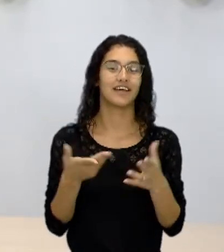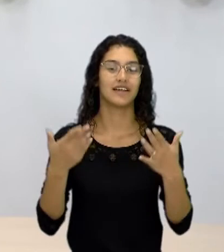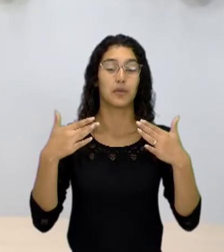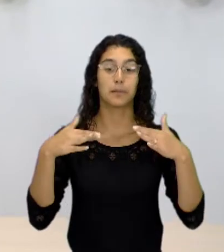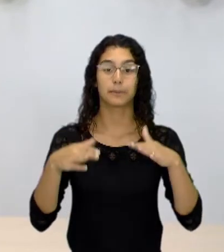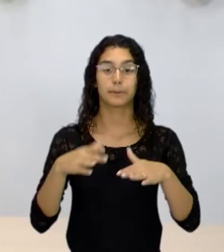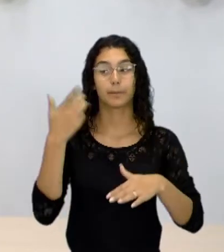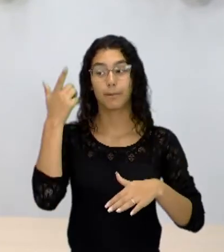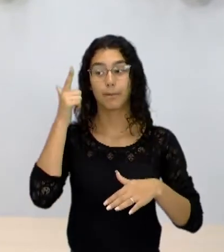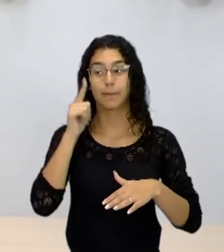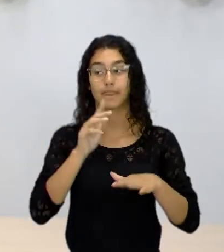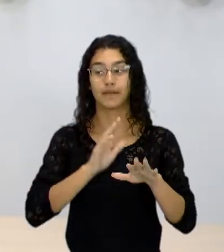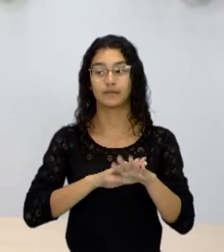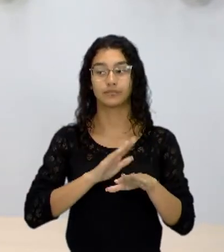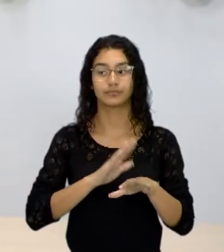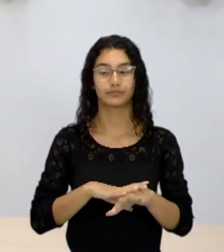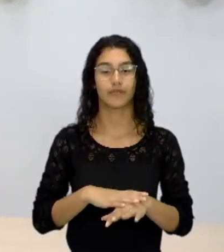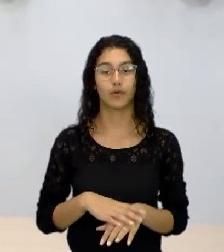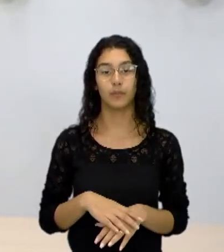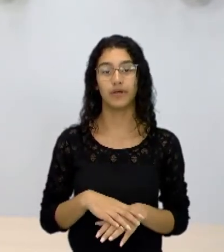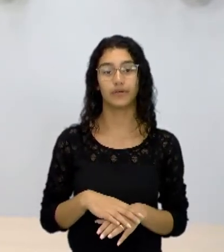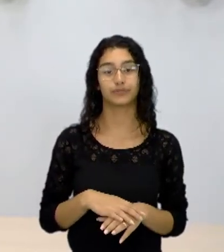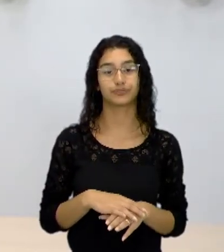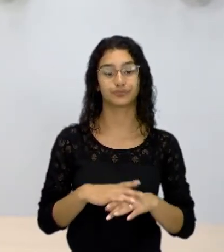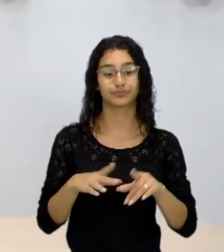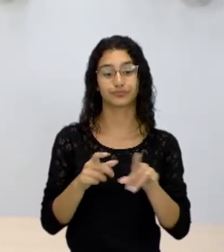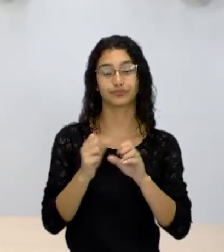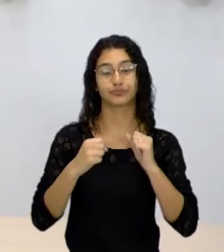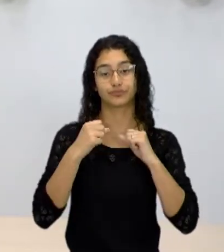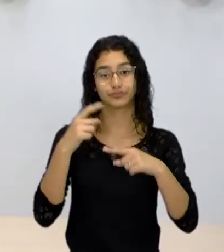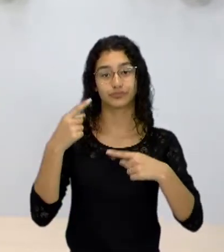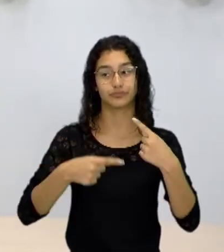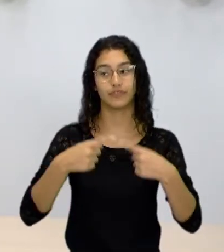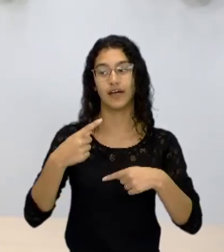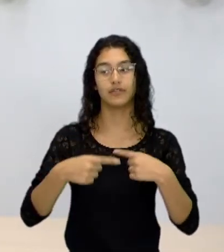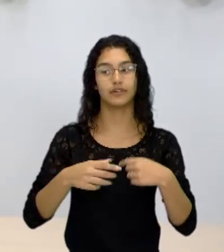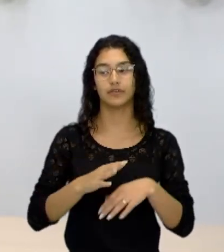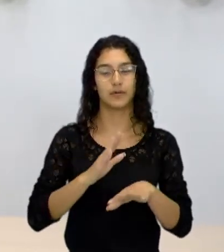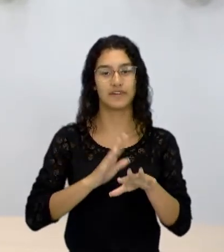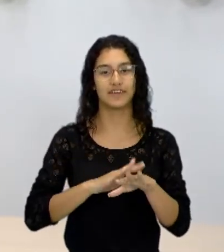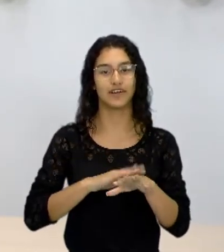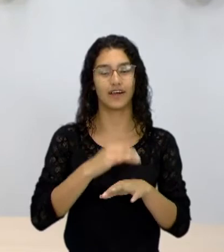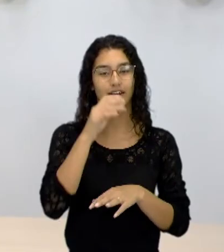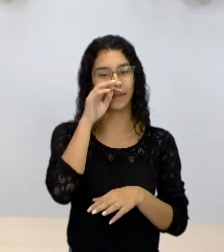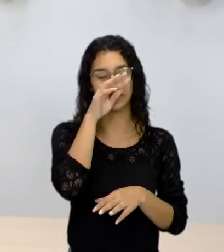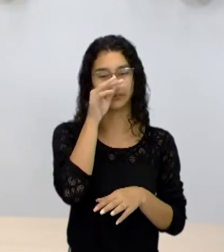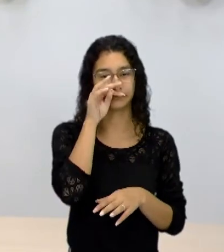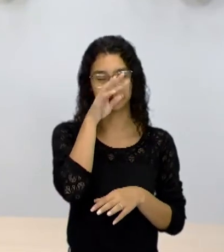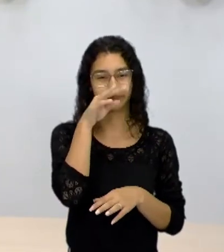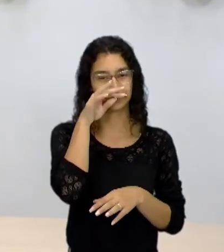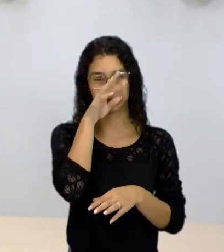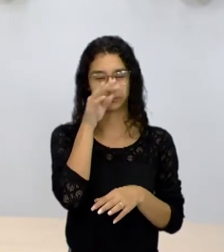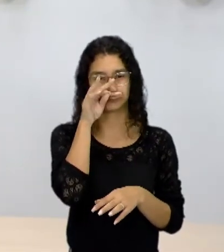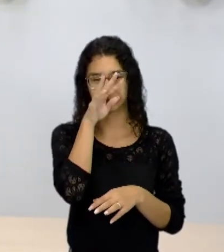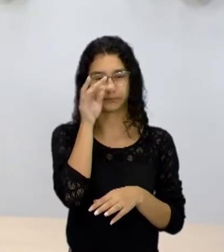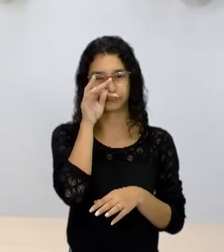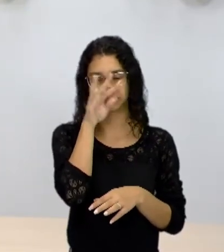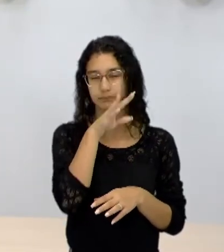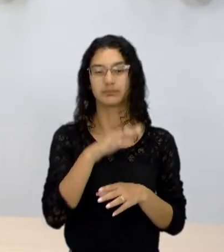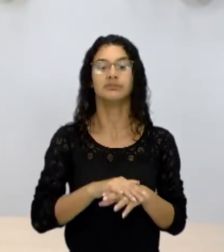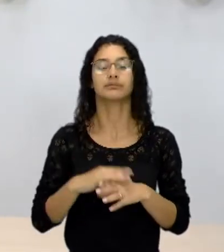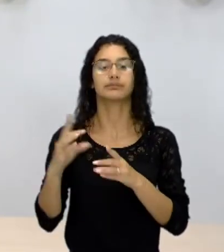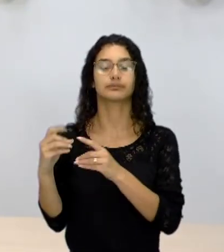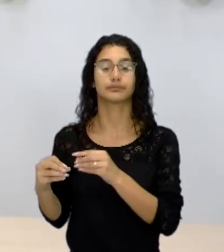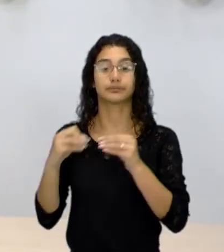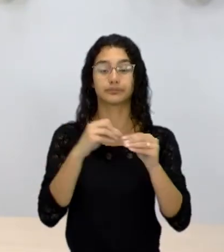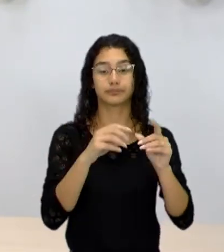eu não consigo falar com muita propriedade sobre isso, não tenho autoridade para falar com muita propriedade sobre isso, mas como um cidadão que acompanha as notícias, a gente